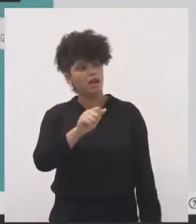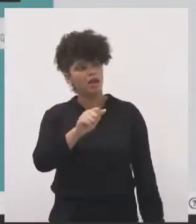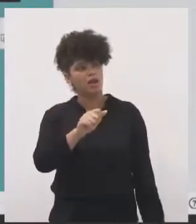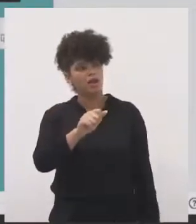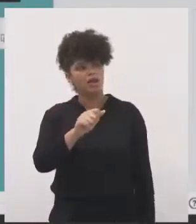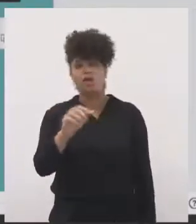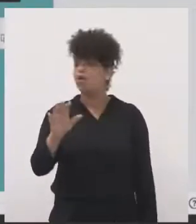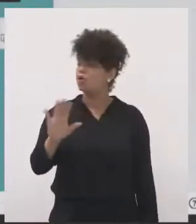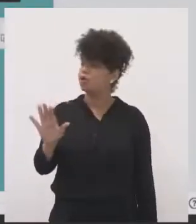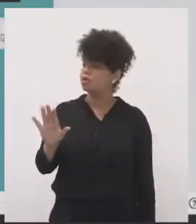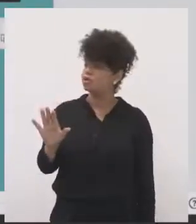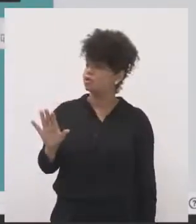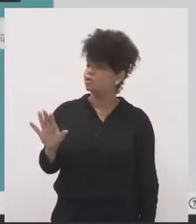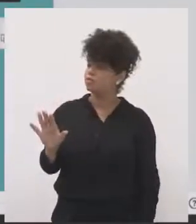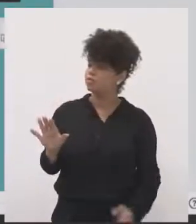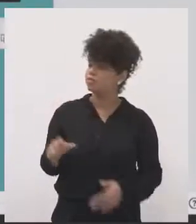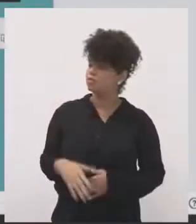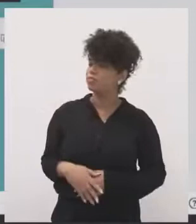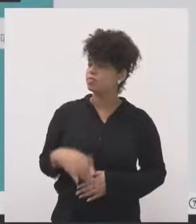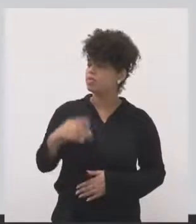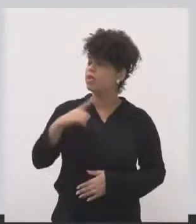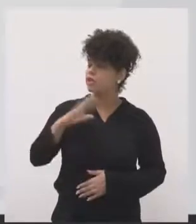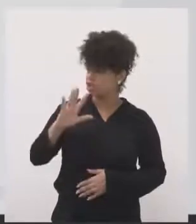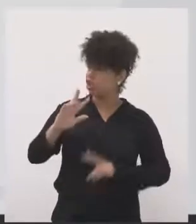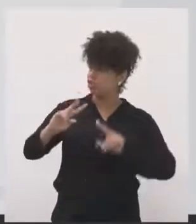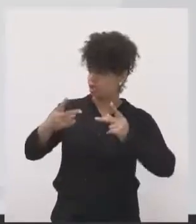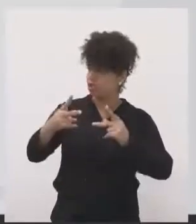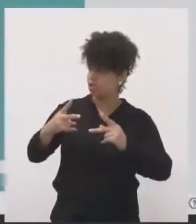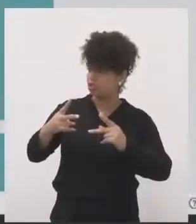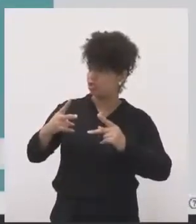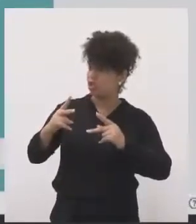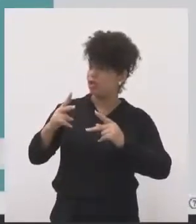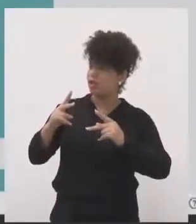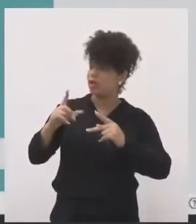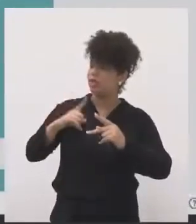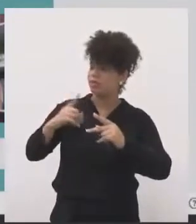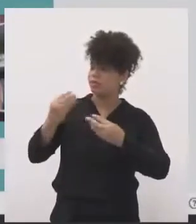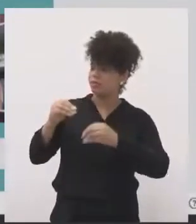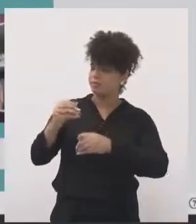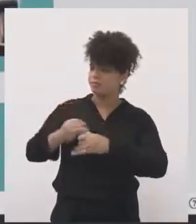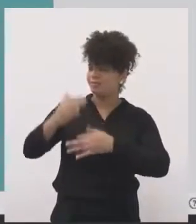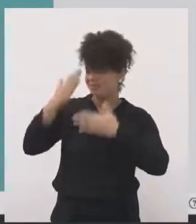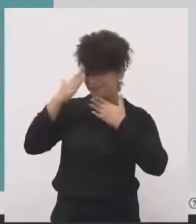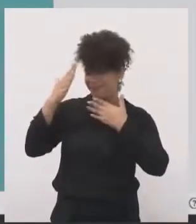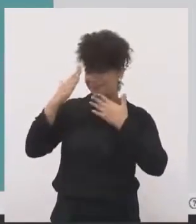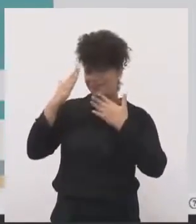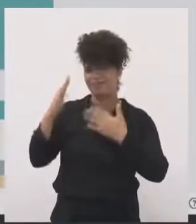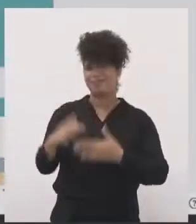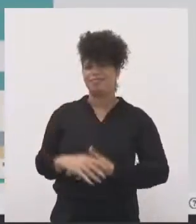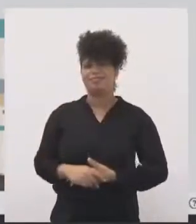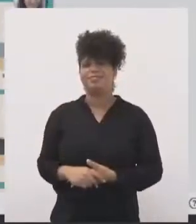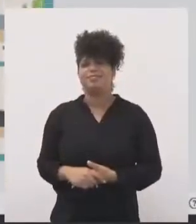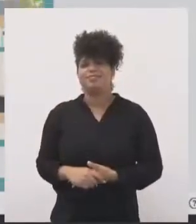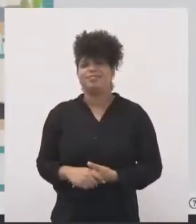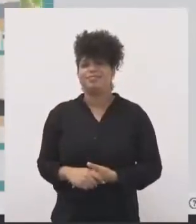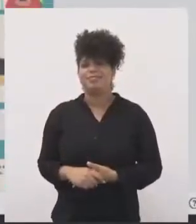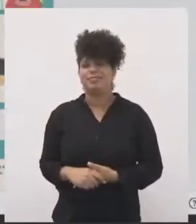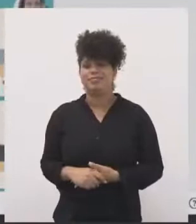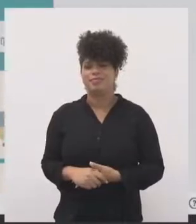podem... Oi? Não, só para dizer que está no chat já. Ótimo, obrigada.